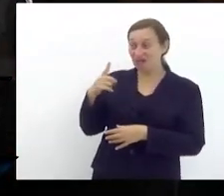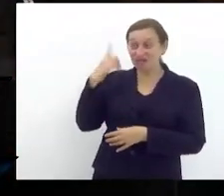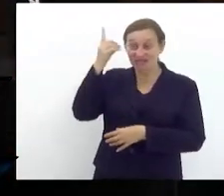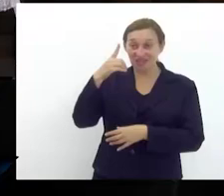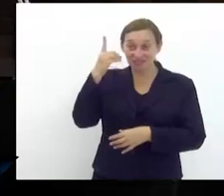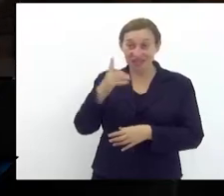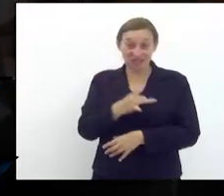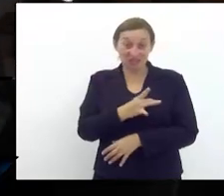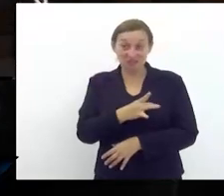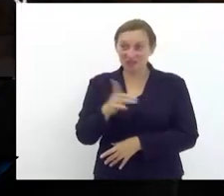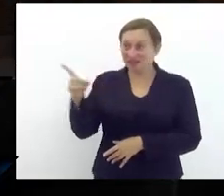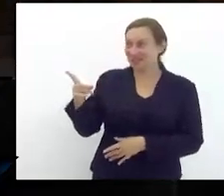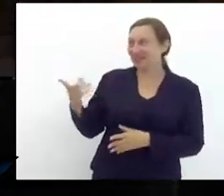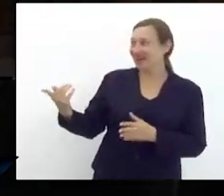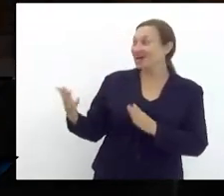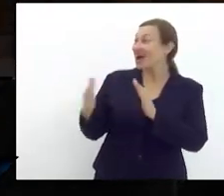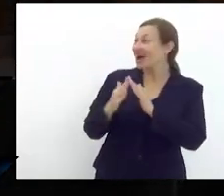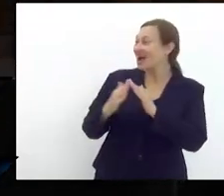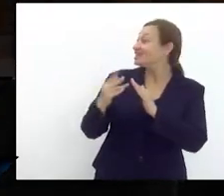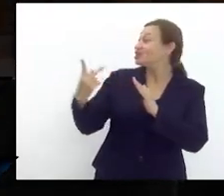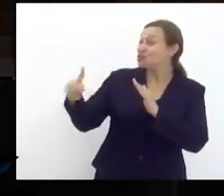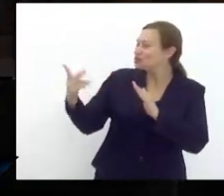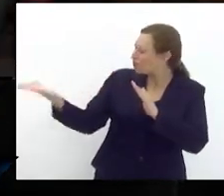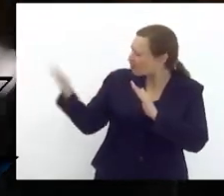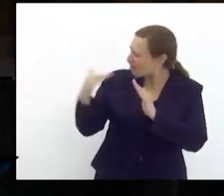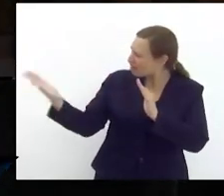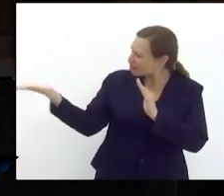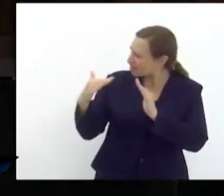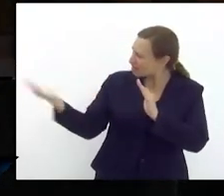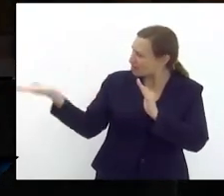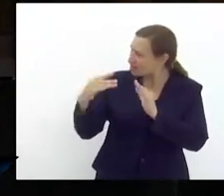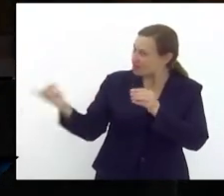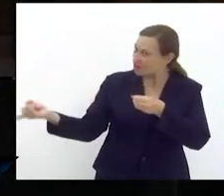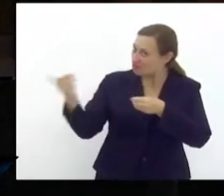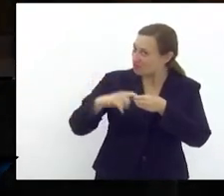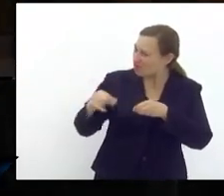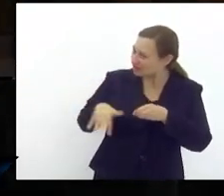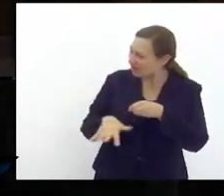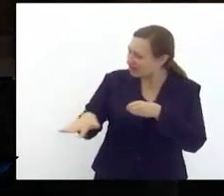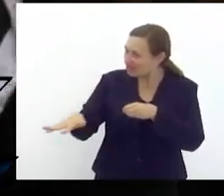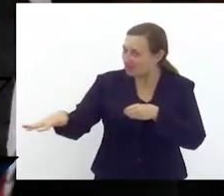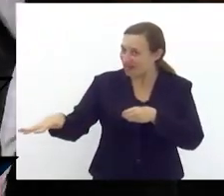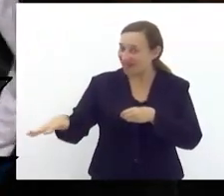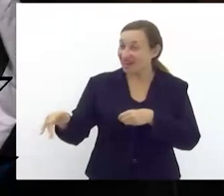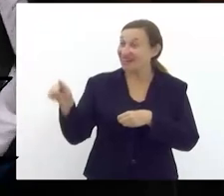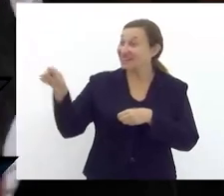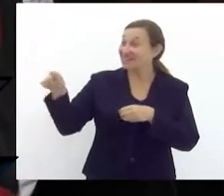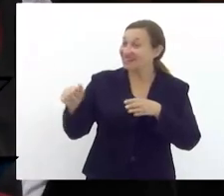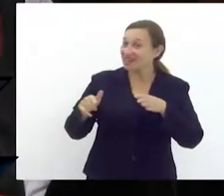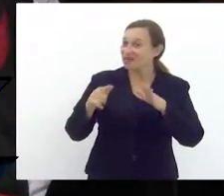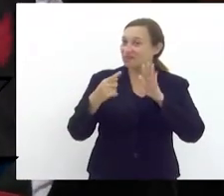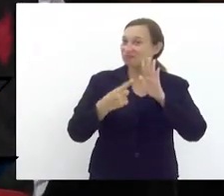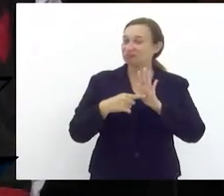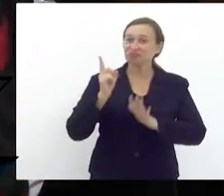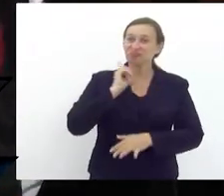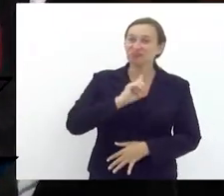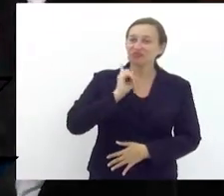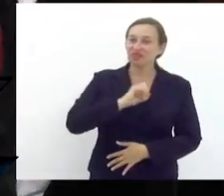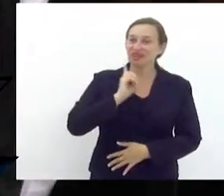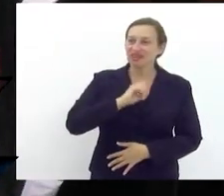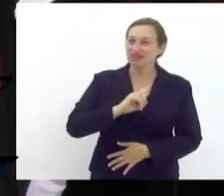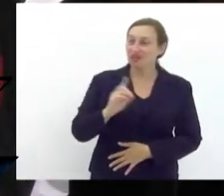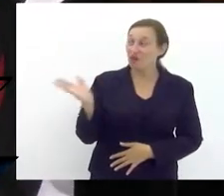Isso aqui é a tua casa irmão isso aqui é tua casa a favela isso aqui ó isso aqui